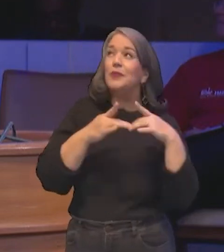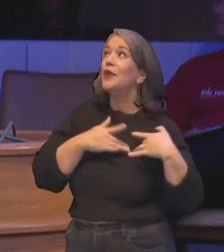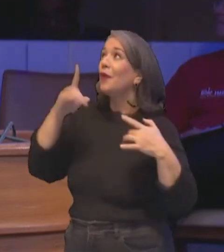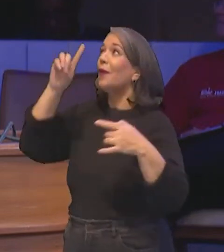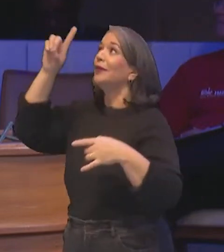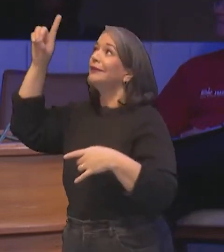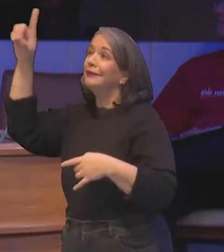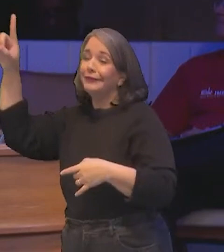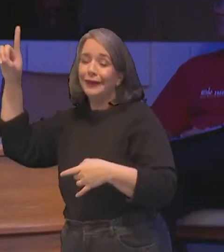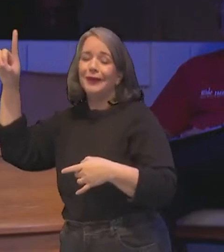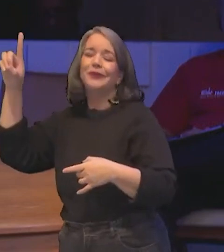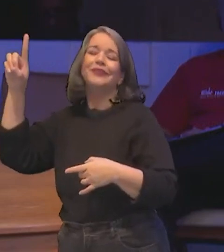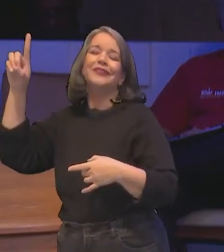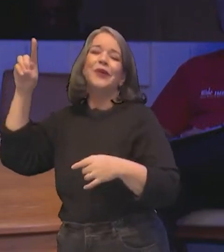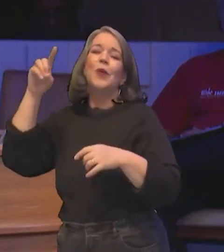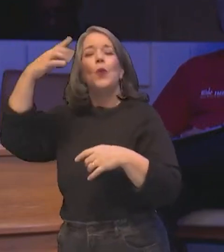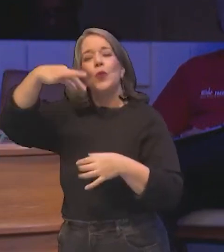mim